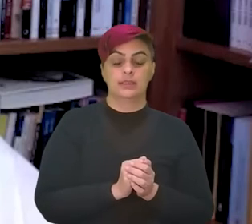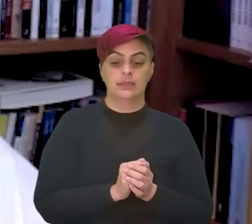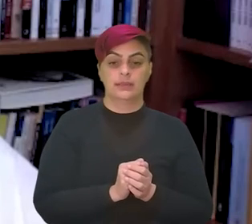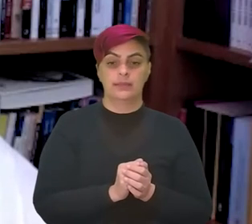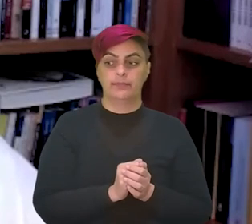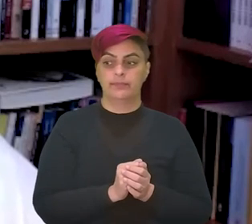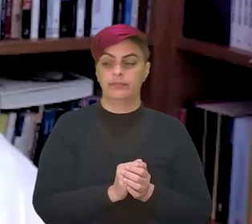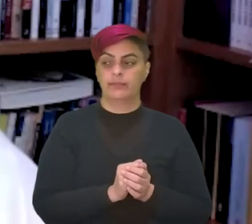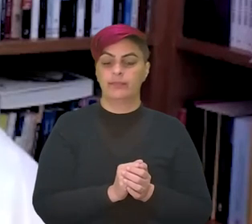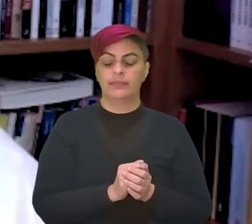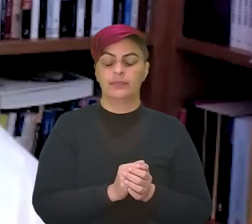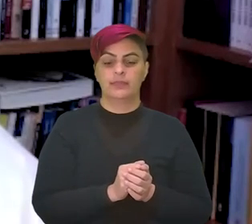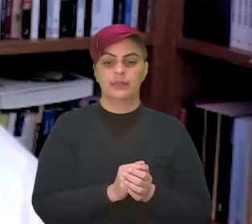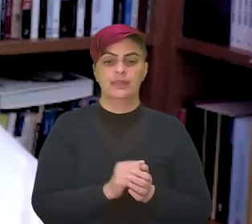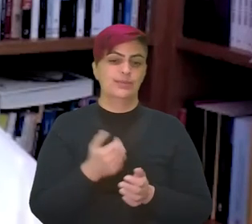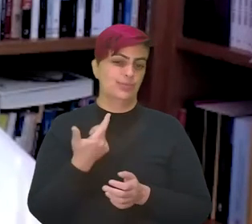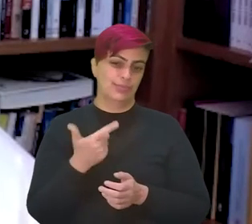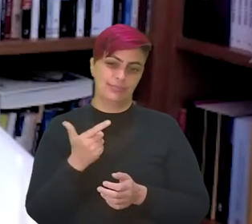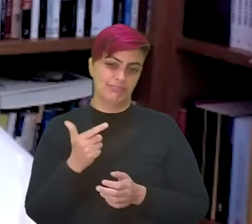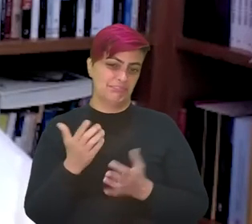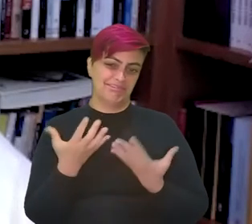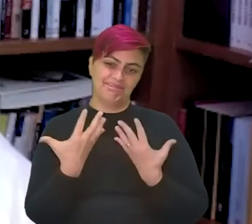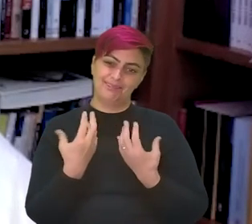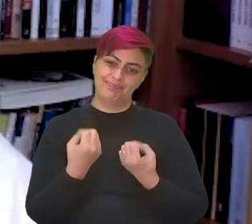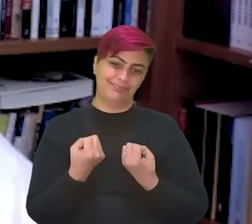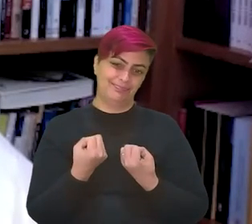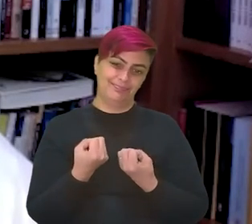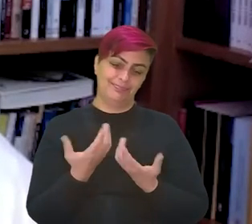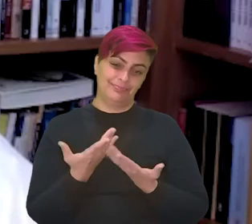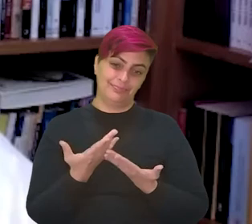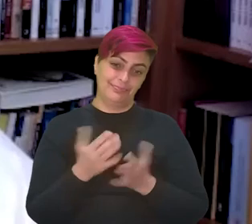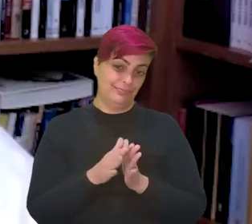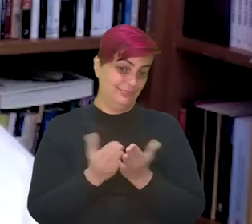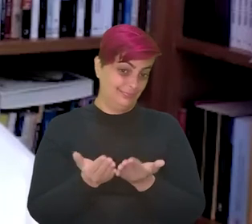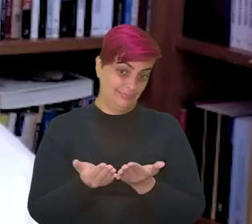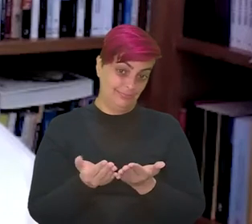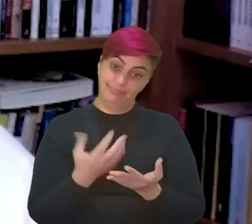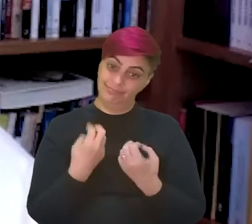em 44. Não teve muita aceitação, né?